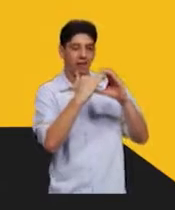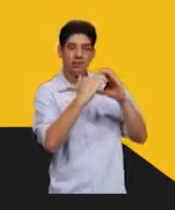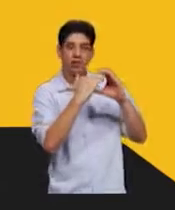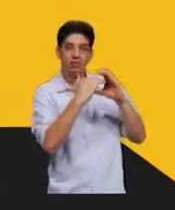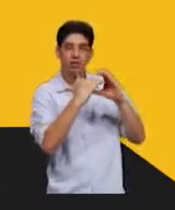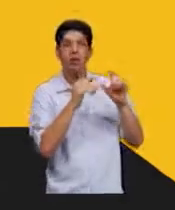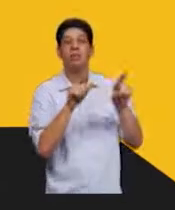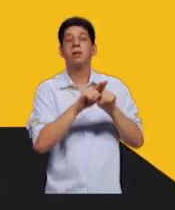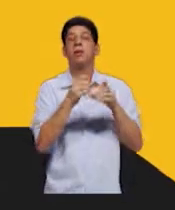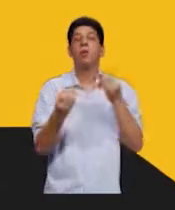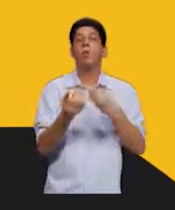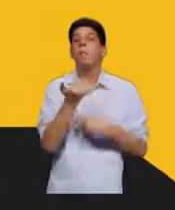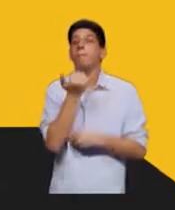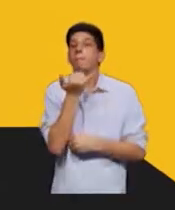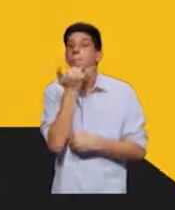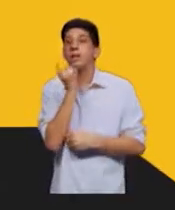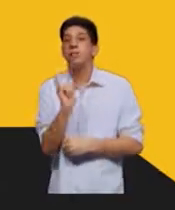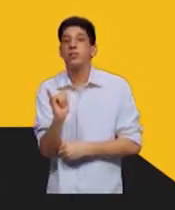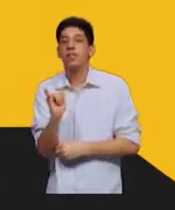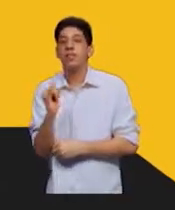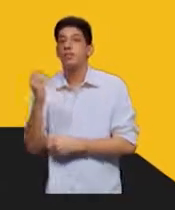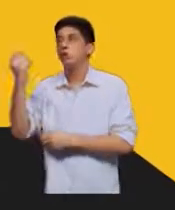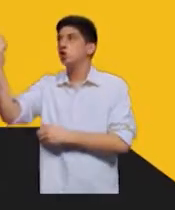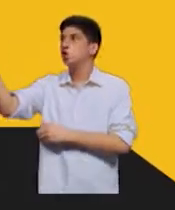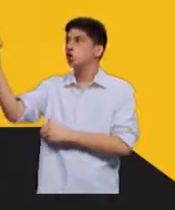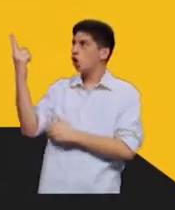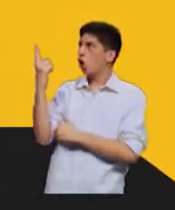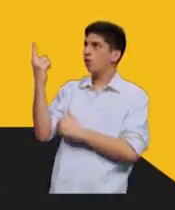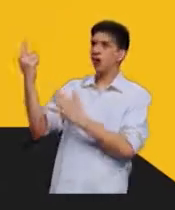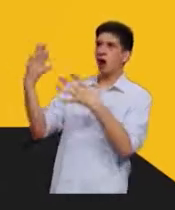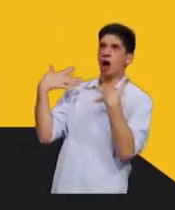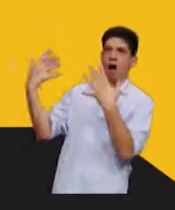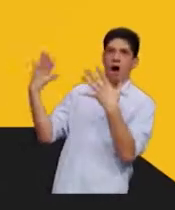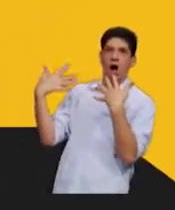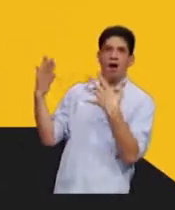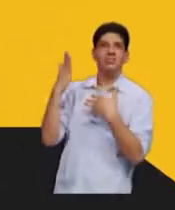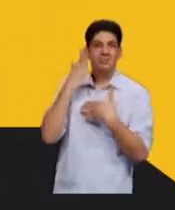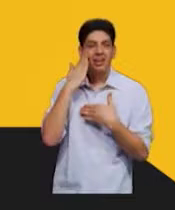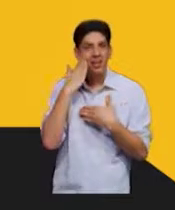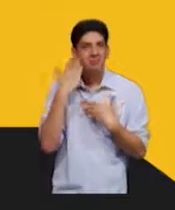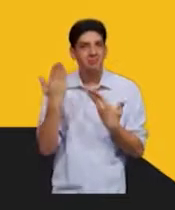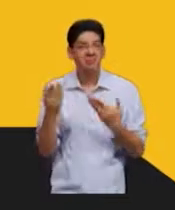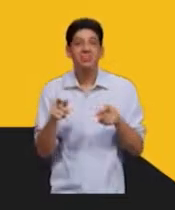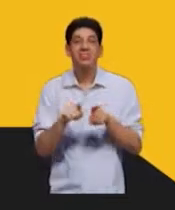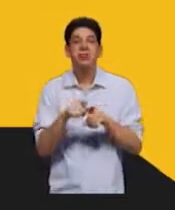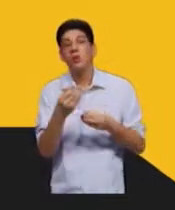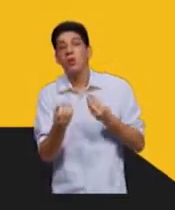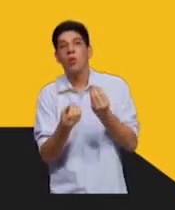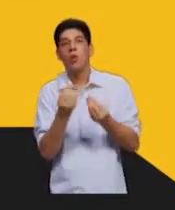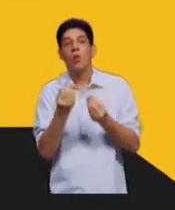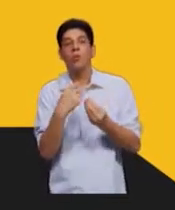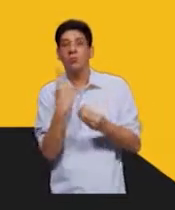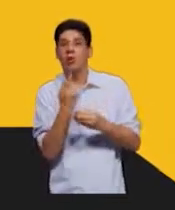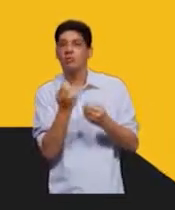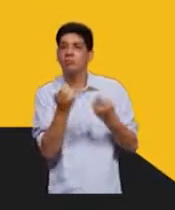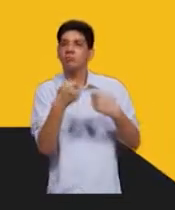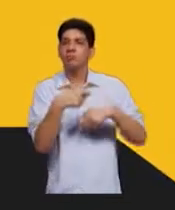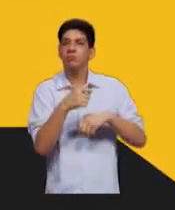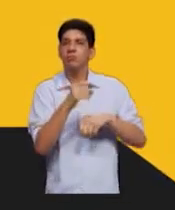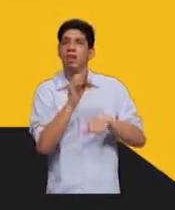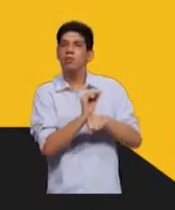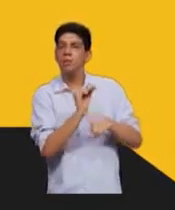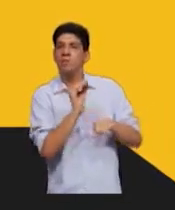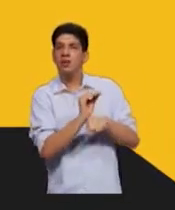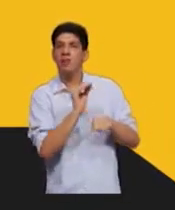medidas preventivas à exposição solar e também identificar diferentes maneiras de contribuir para a